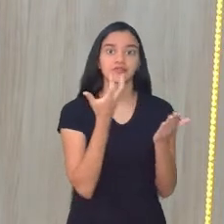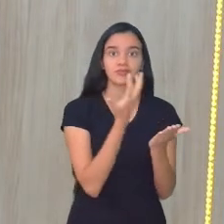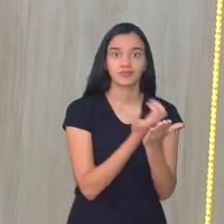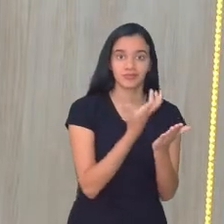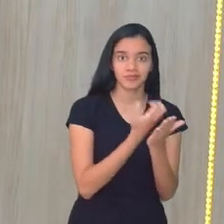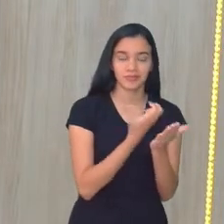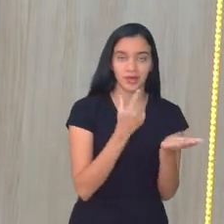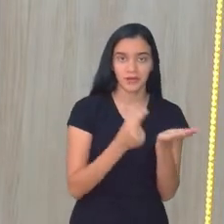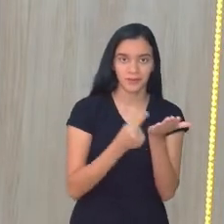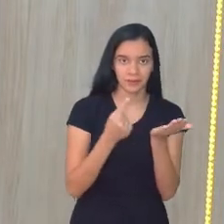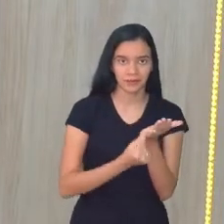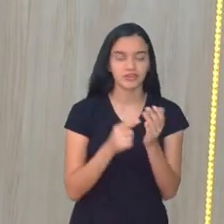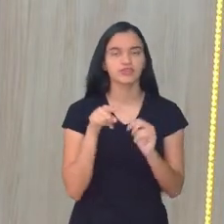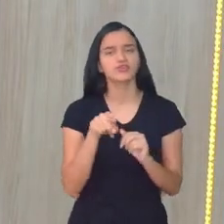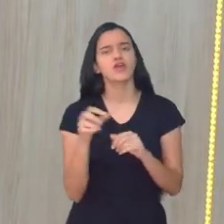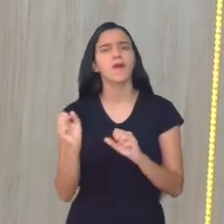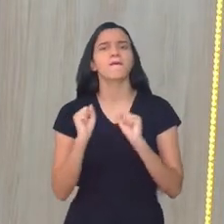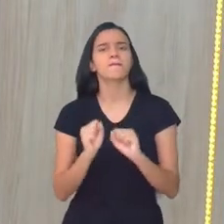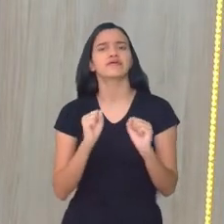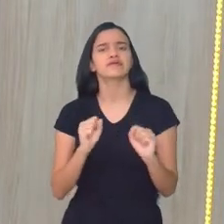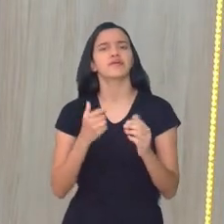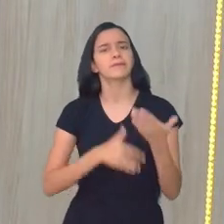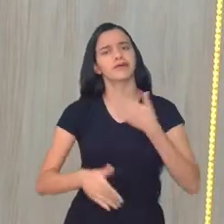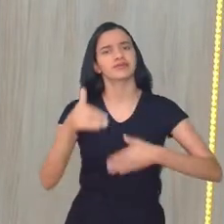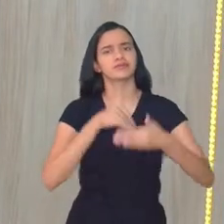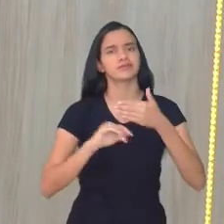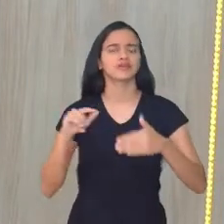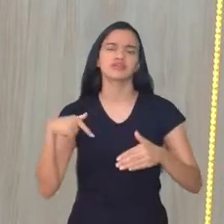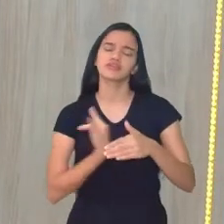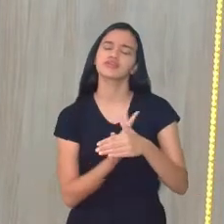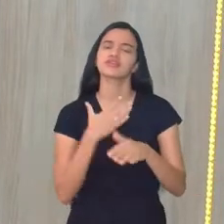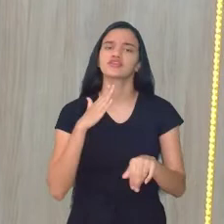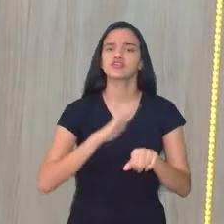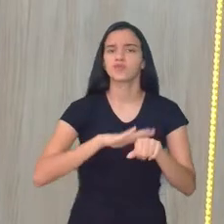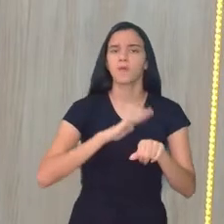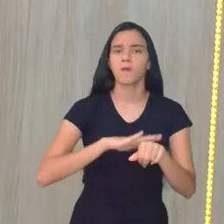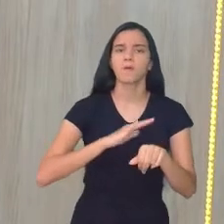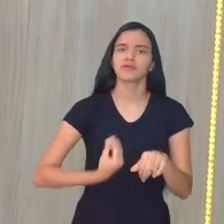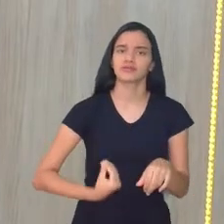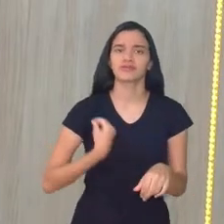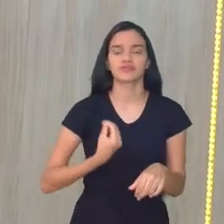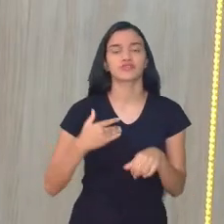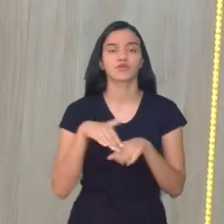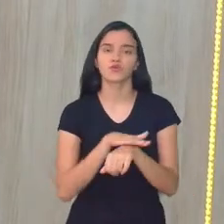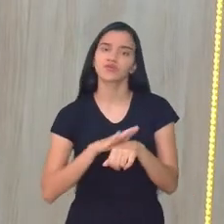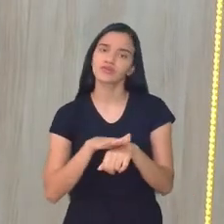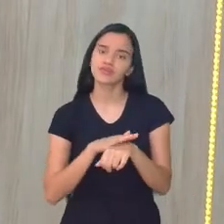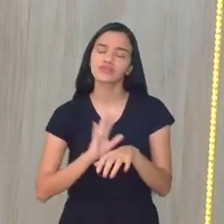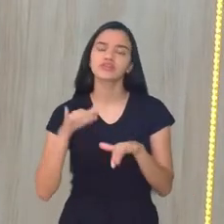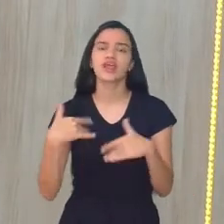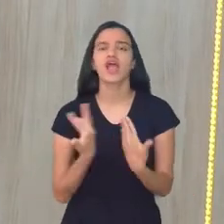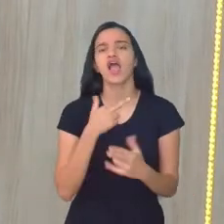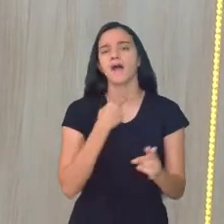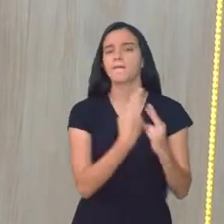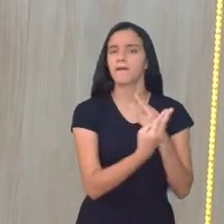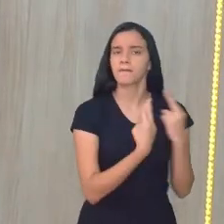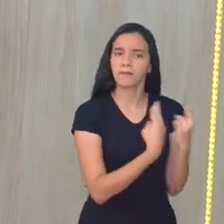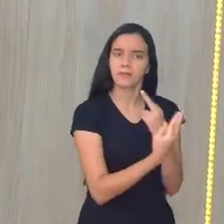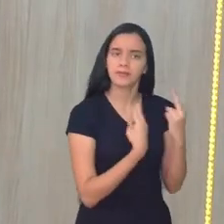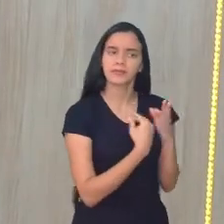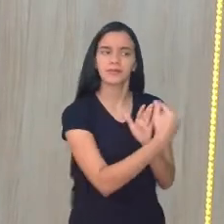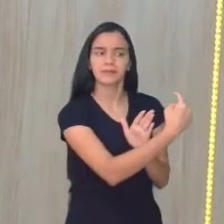aplicativo e que vocês possam participar da nossa aula nesse momento ao vivo, conversando conosco, respondendo questões,